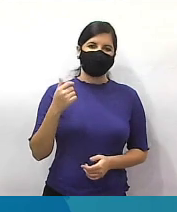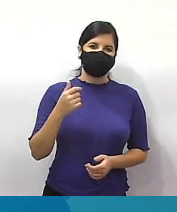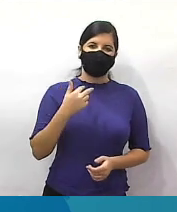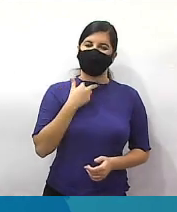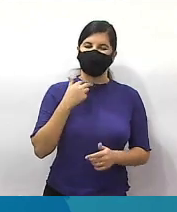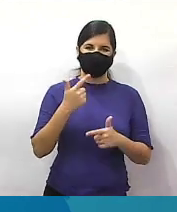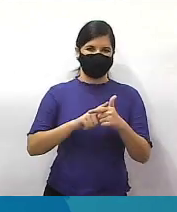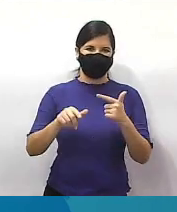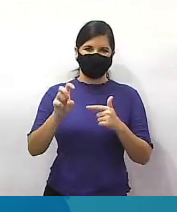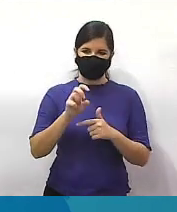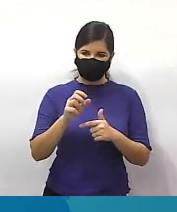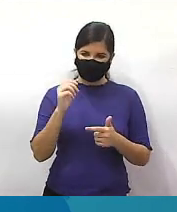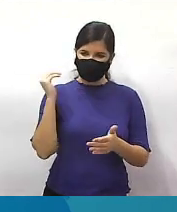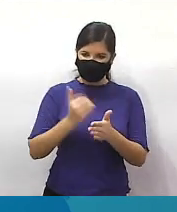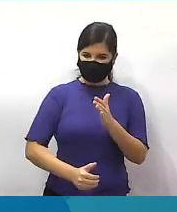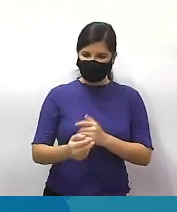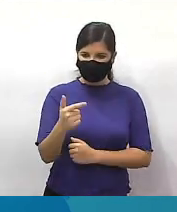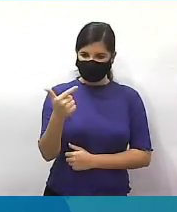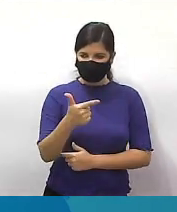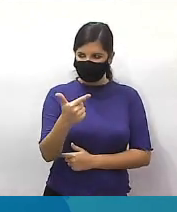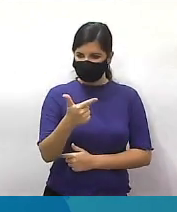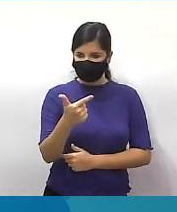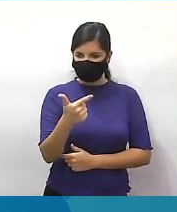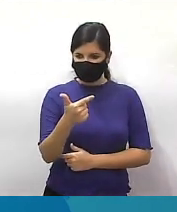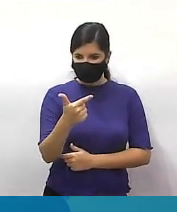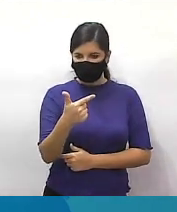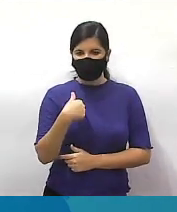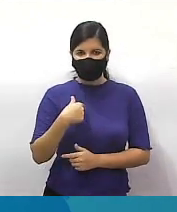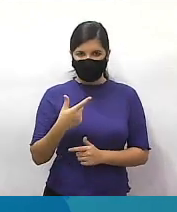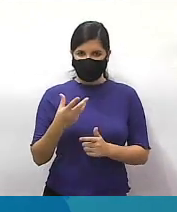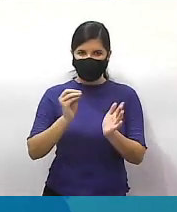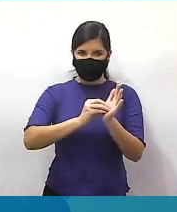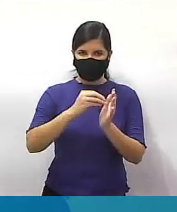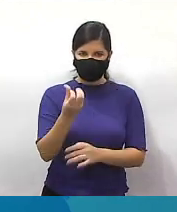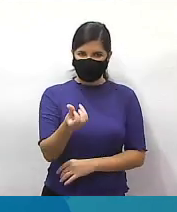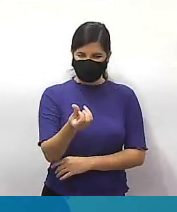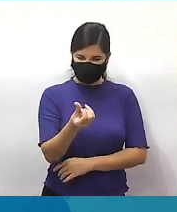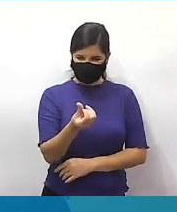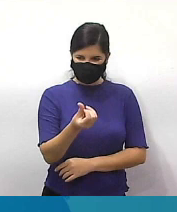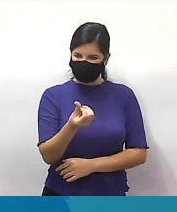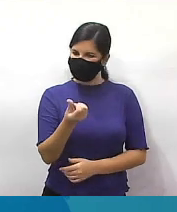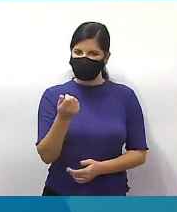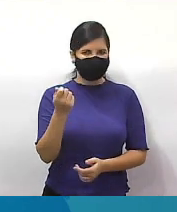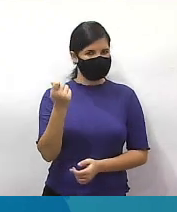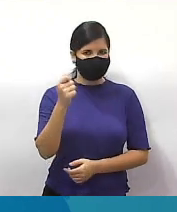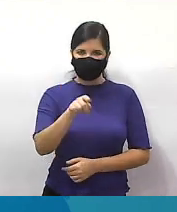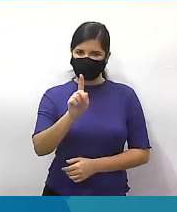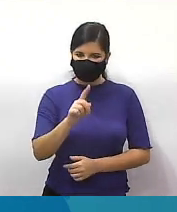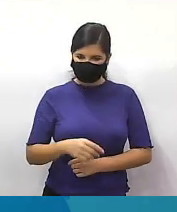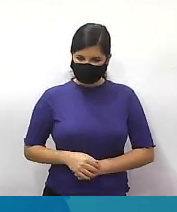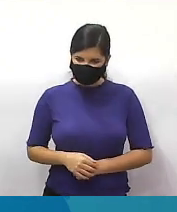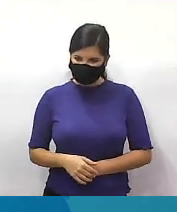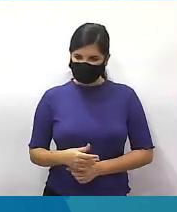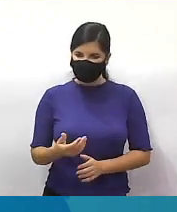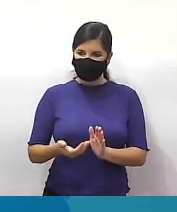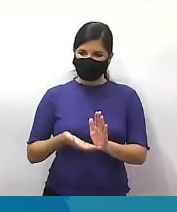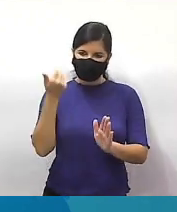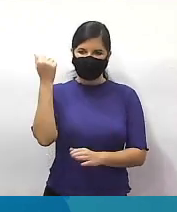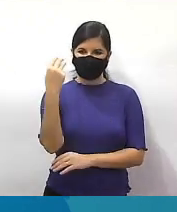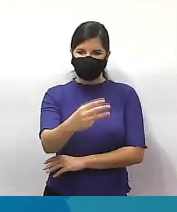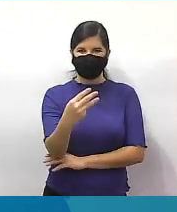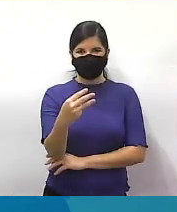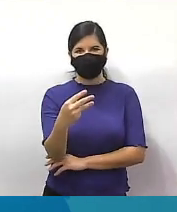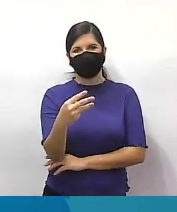entender? Se eu tirar 2 dos 8 que estão aí, vai sobrar 6. Também não dá. Mas se eu tirar